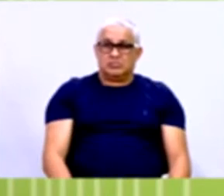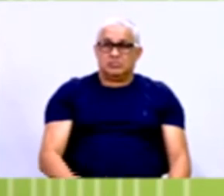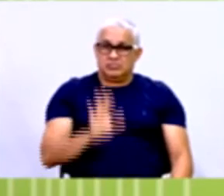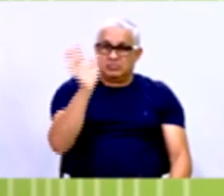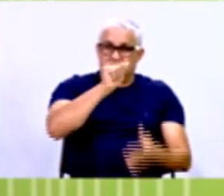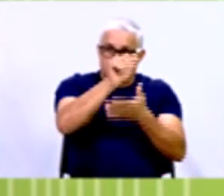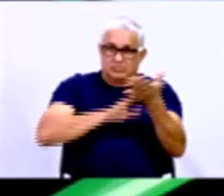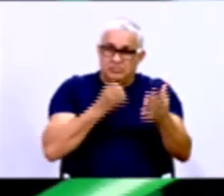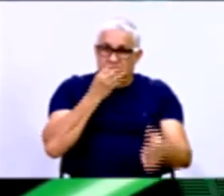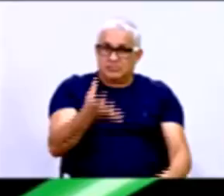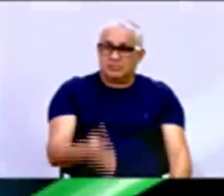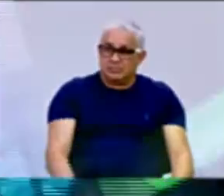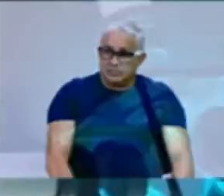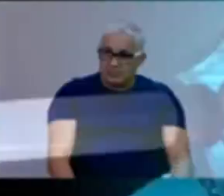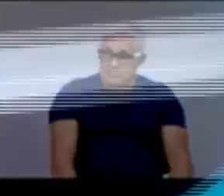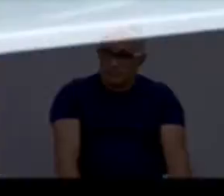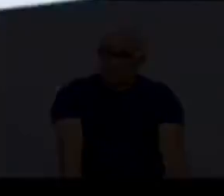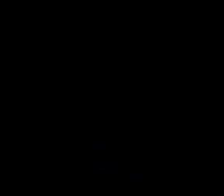atividade, pessoal!